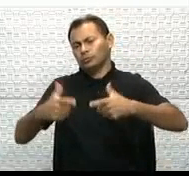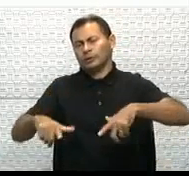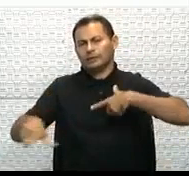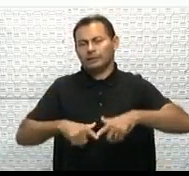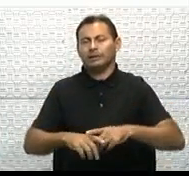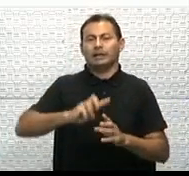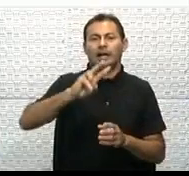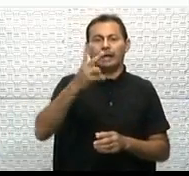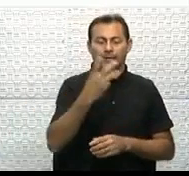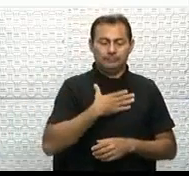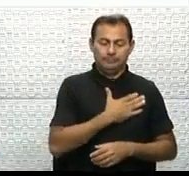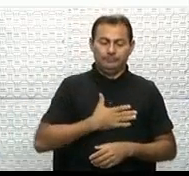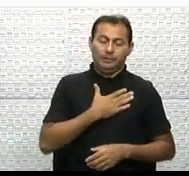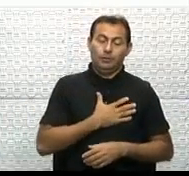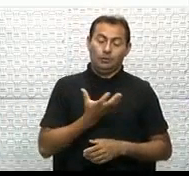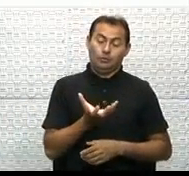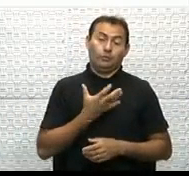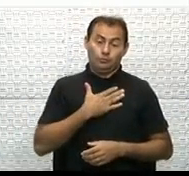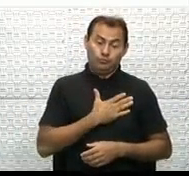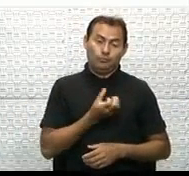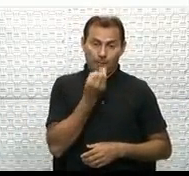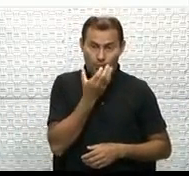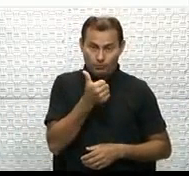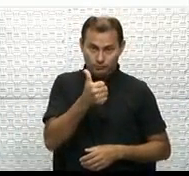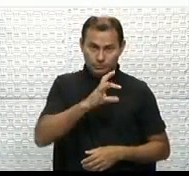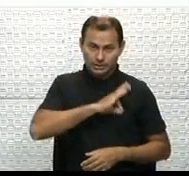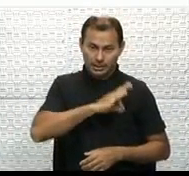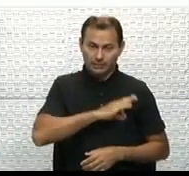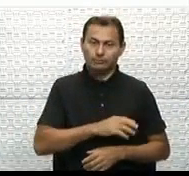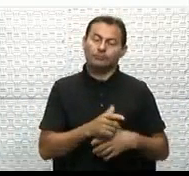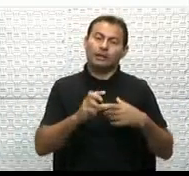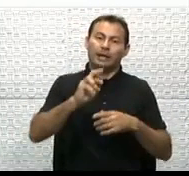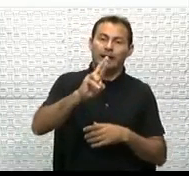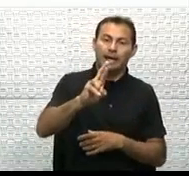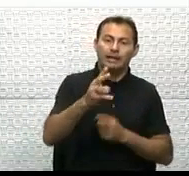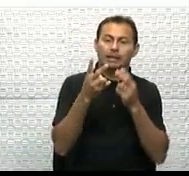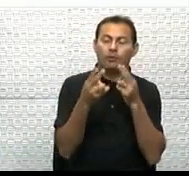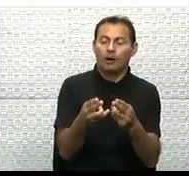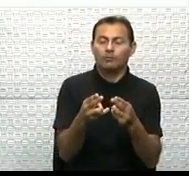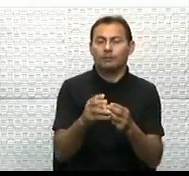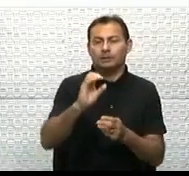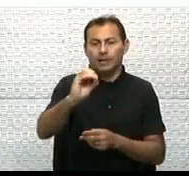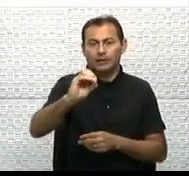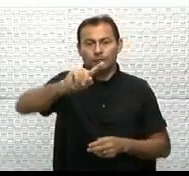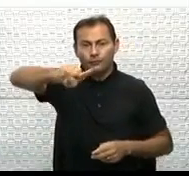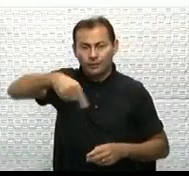e H, satisfação em relação à remuneração, é R igual a